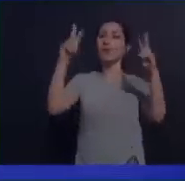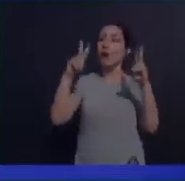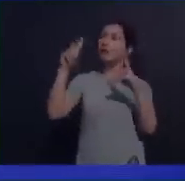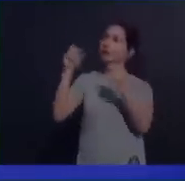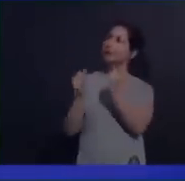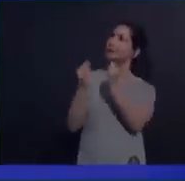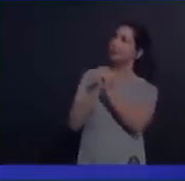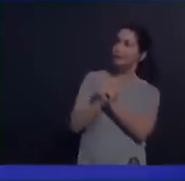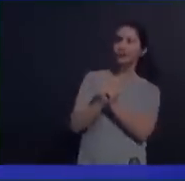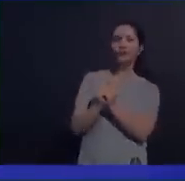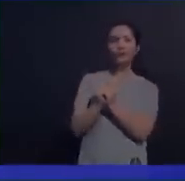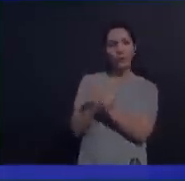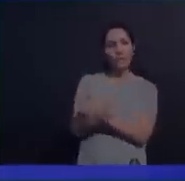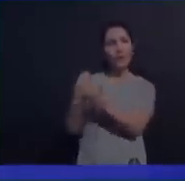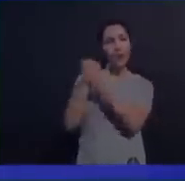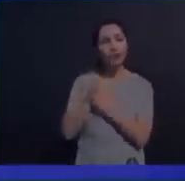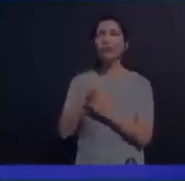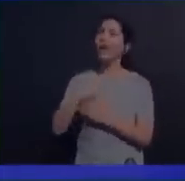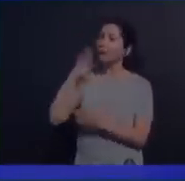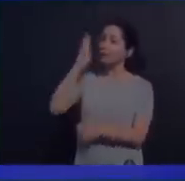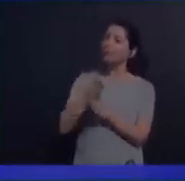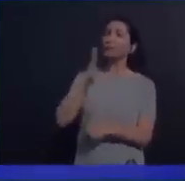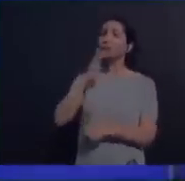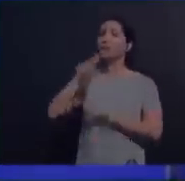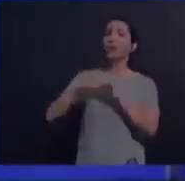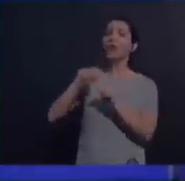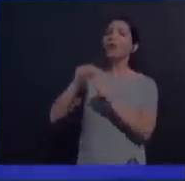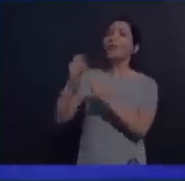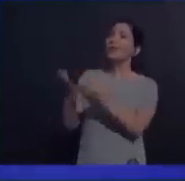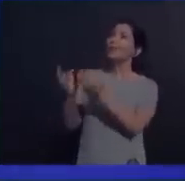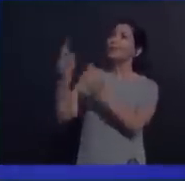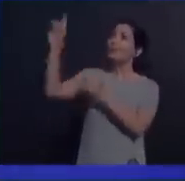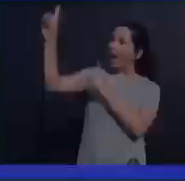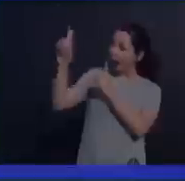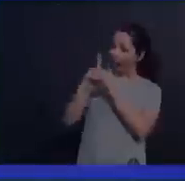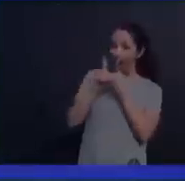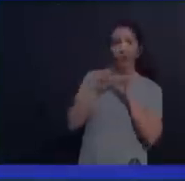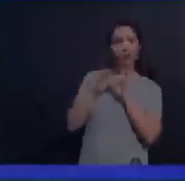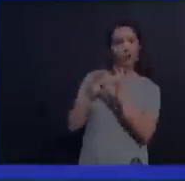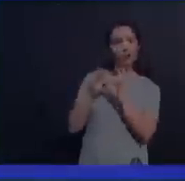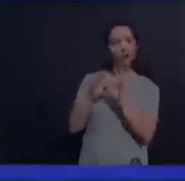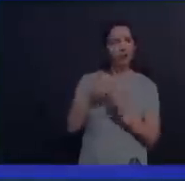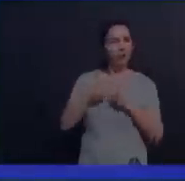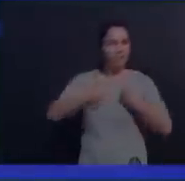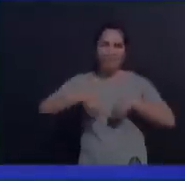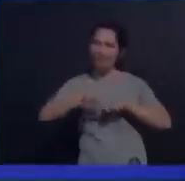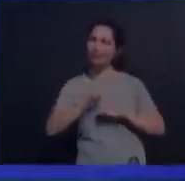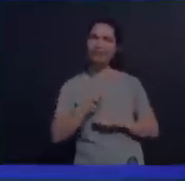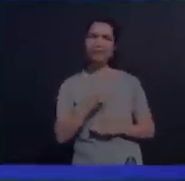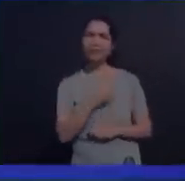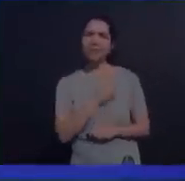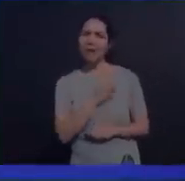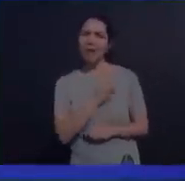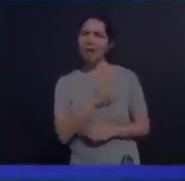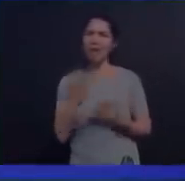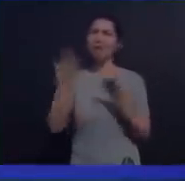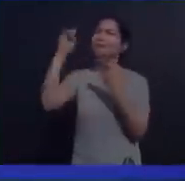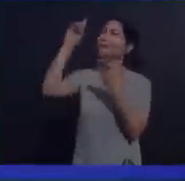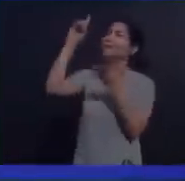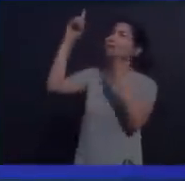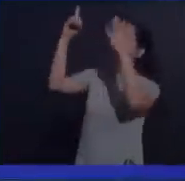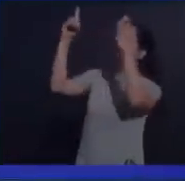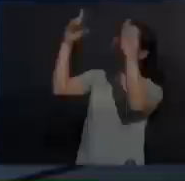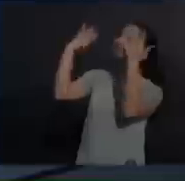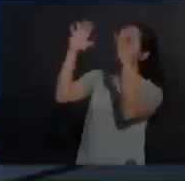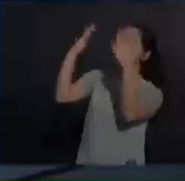eu descobri que Ele está comigo, então eu não preciso ter medo. Ai gente, isso é bonito demais, gente, vamos aplaudir o Senhor por